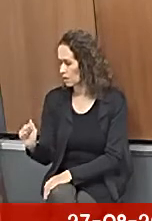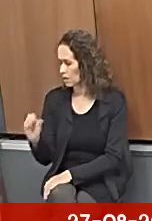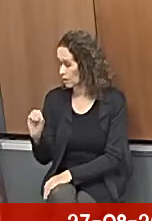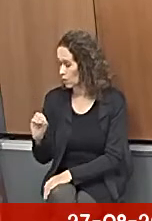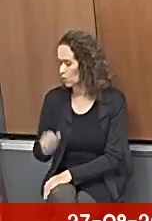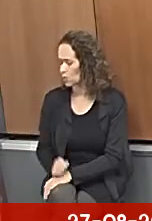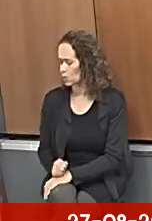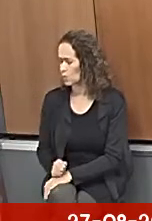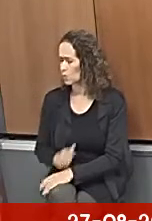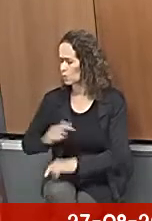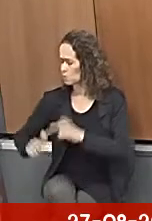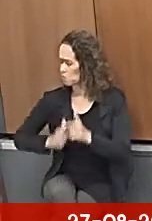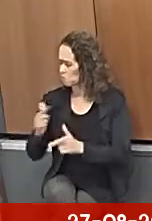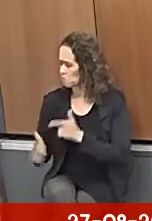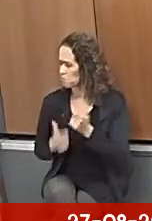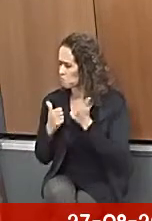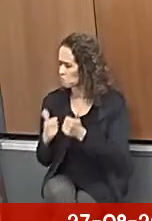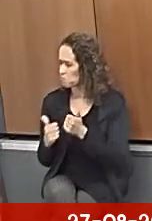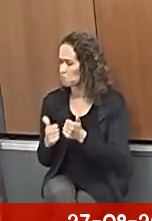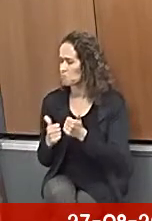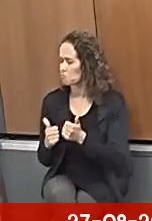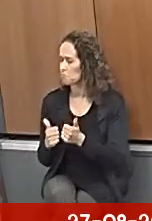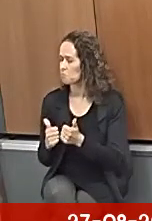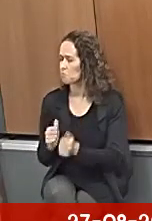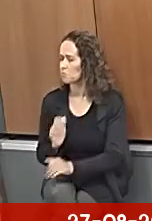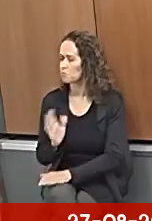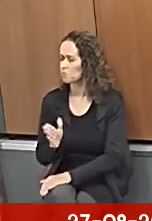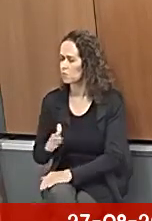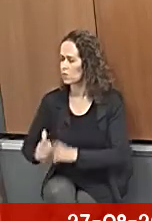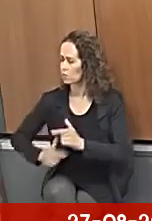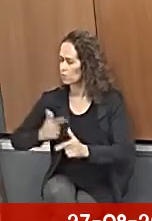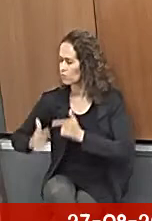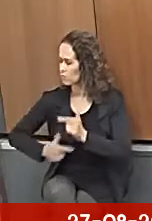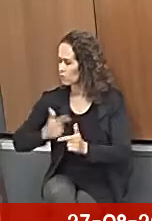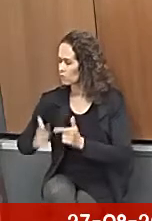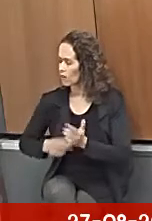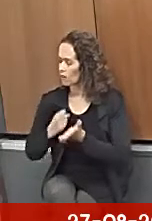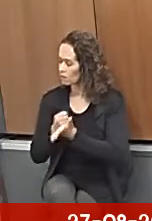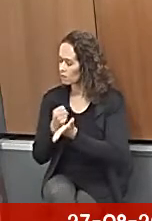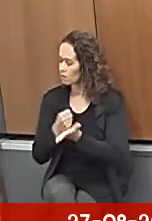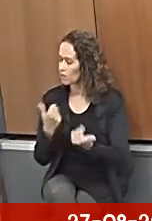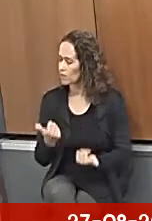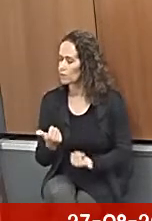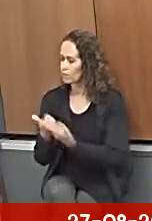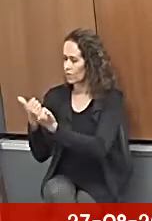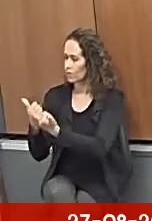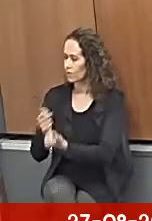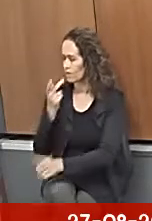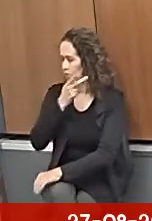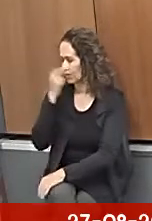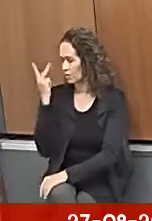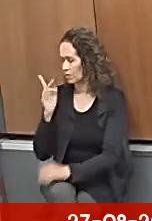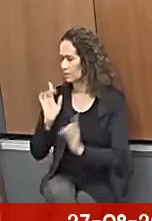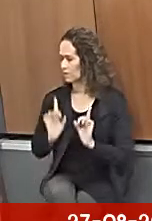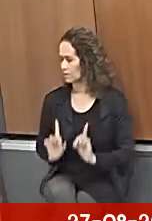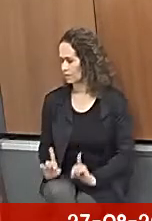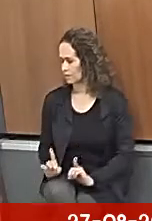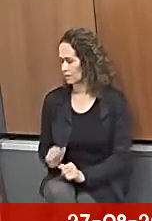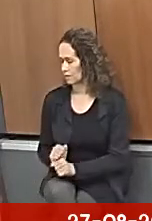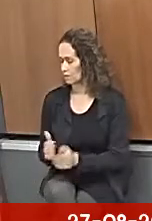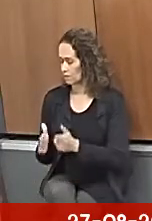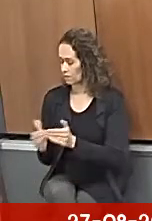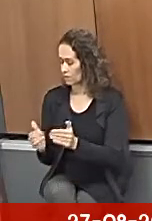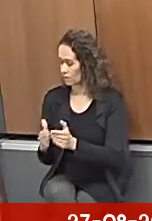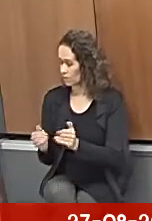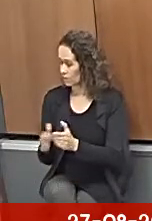belíssimo que ele realiza em prol né é das pessoas com deficiência não queria dirigir através